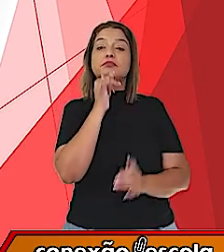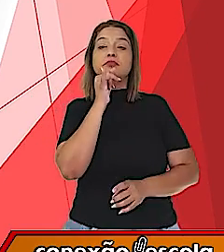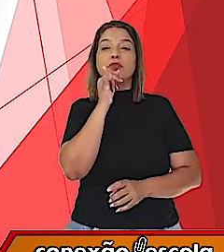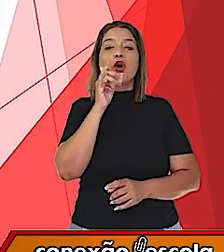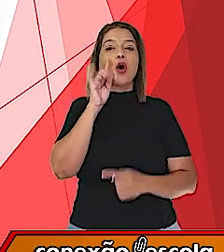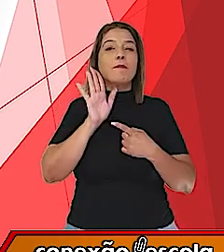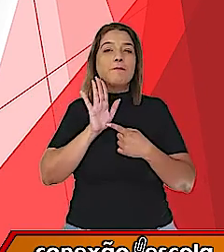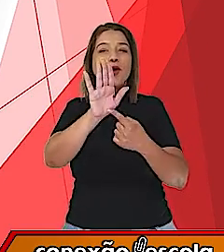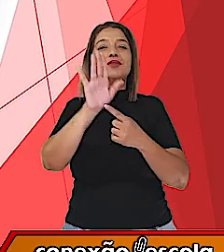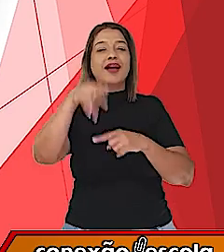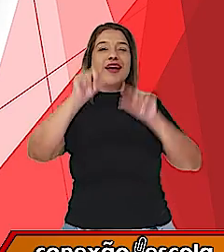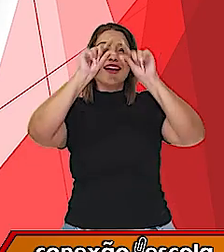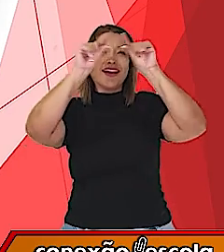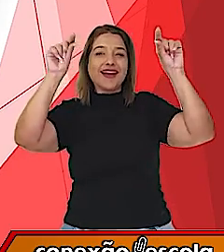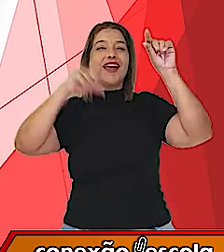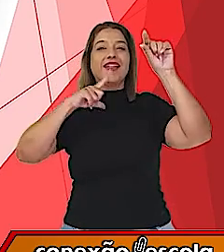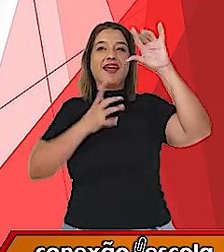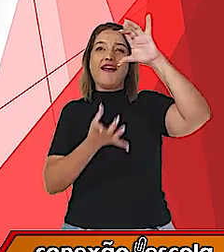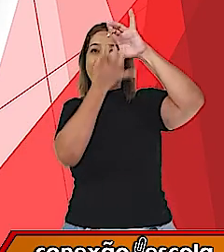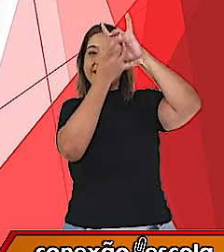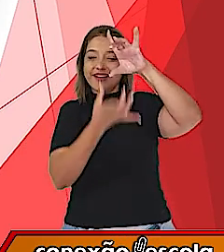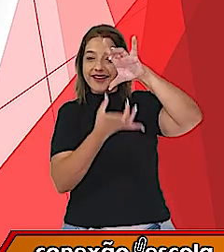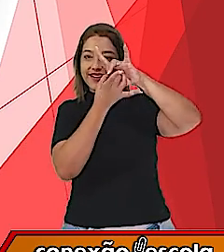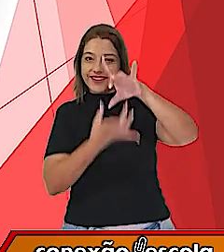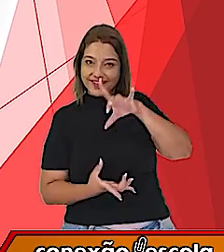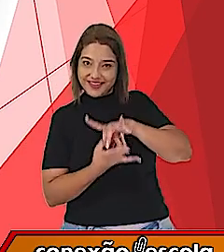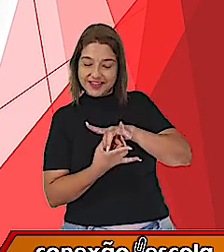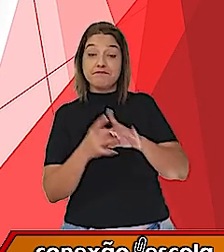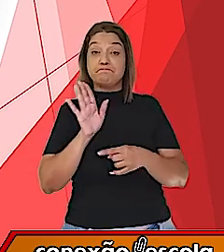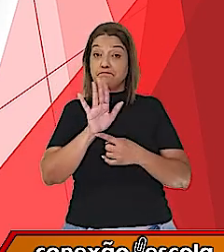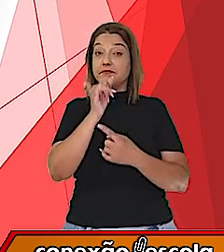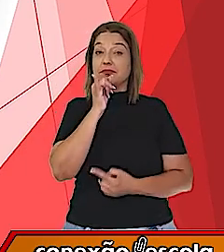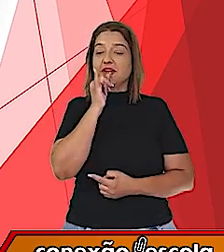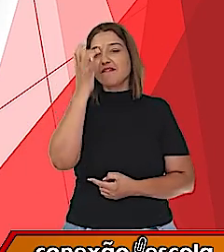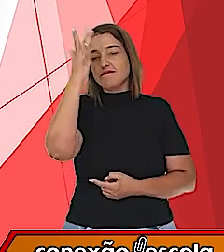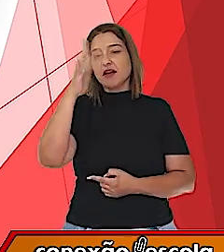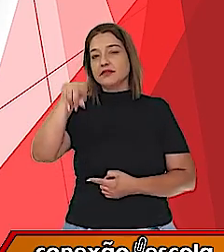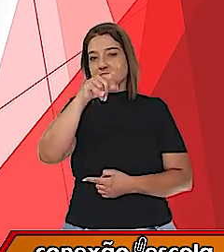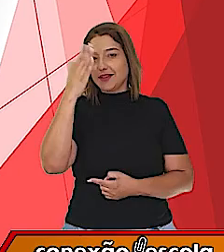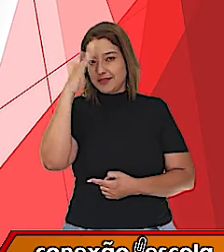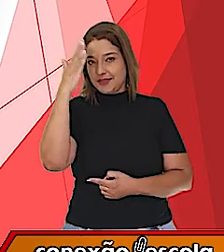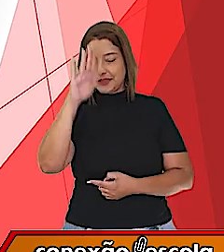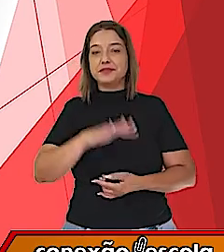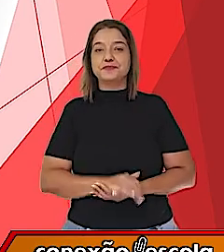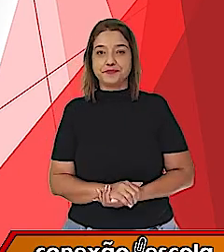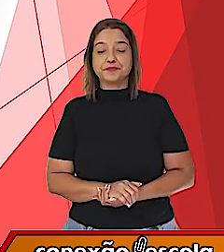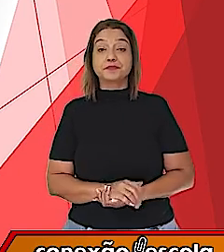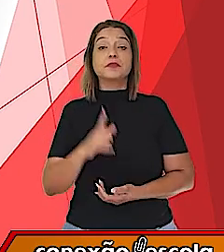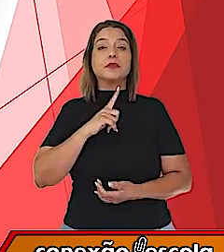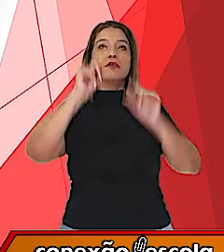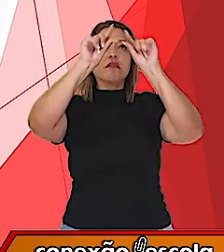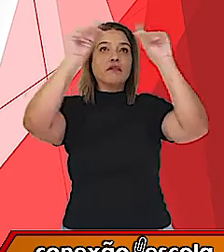no início daquele que se liga à outra. Com este exemplo vai ficar mais fácil de entender. Temos